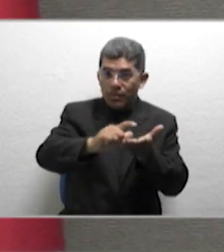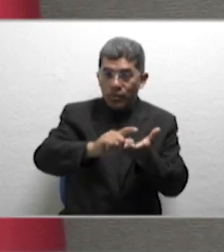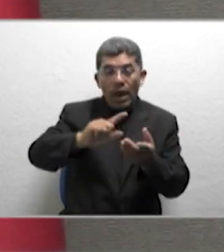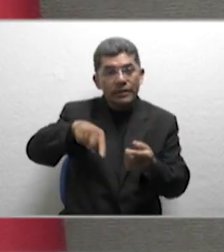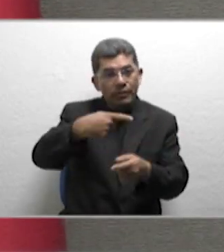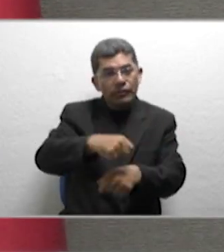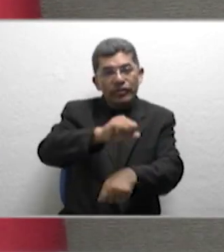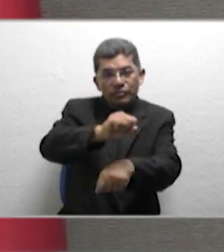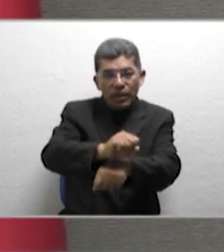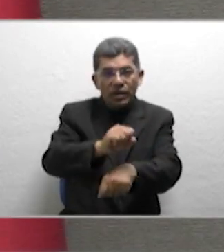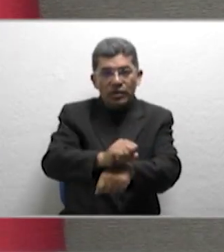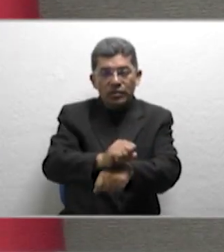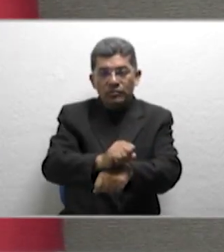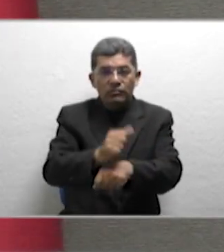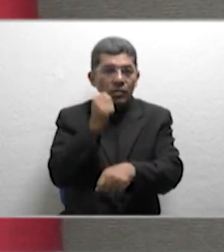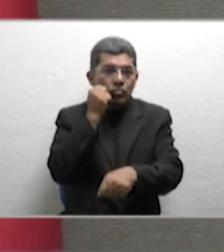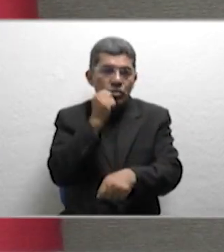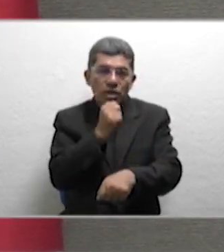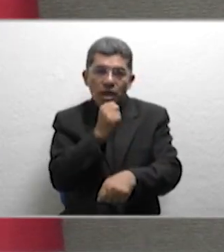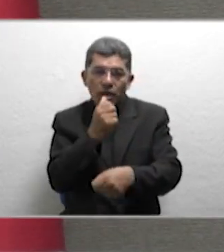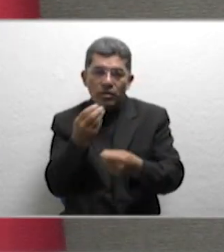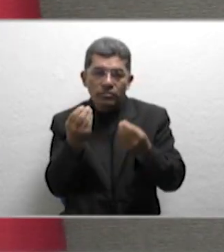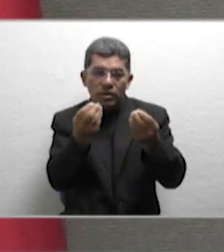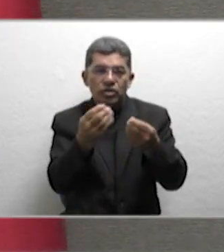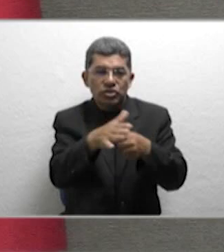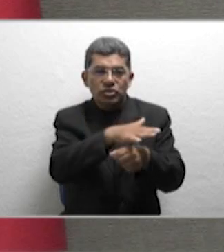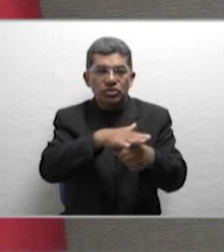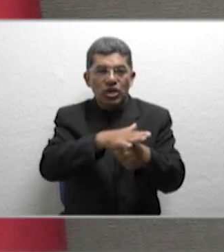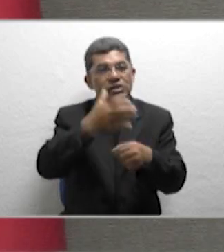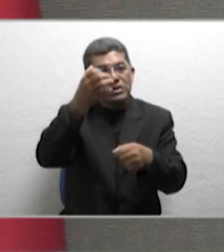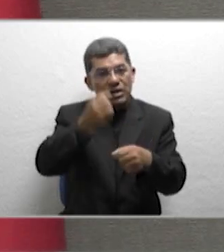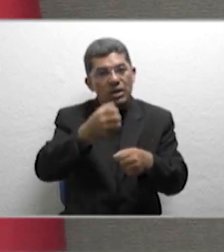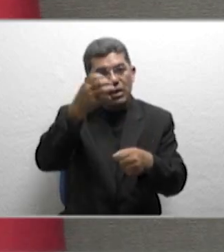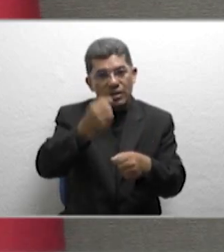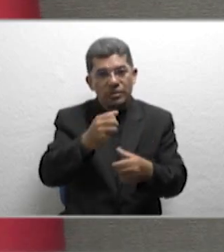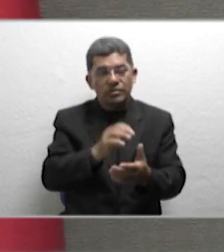esperando uma mulher para encher aquele pote e doar o seu Leite MA